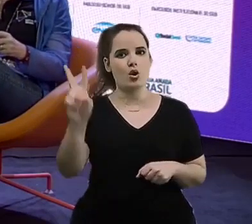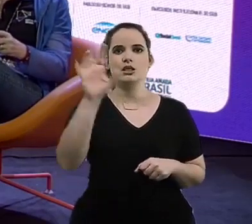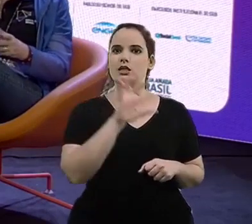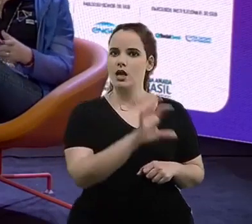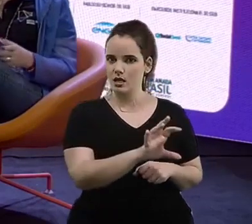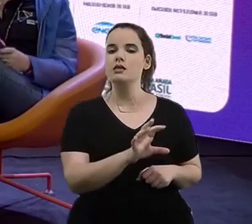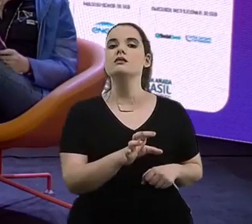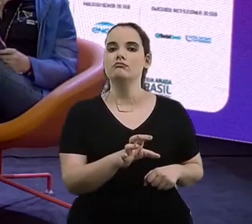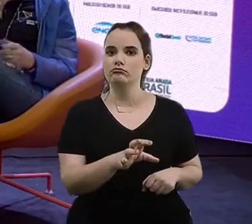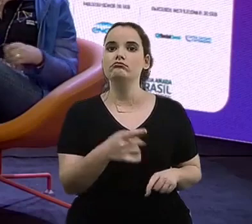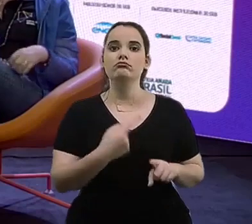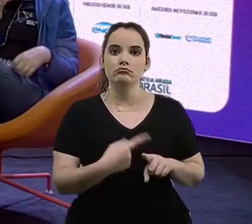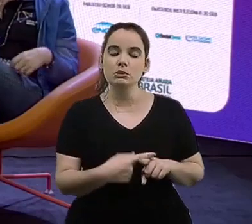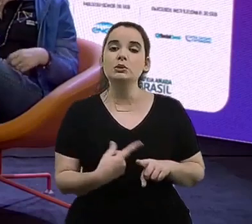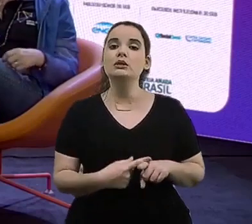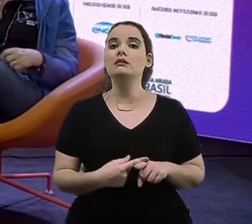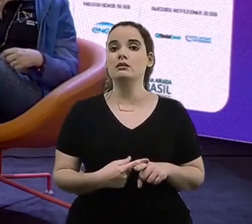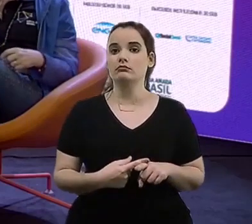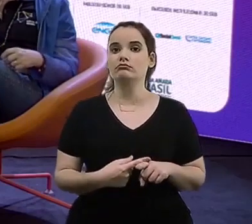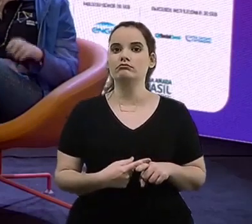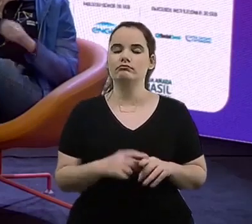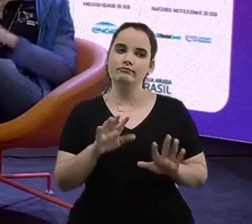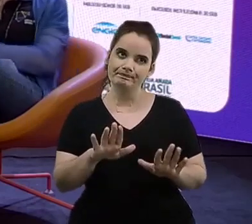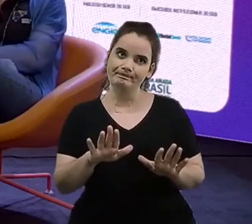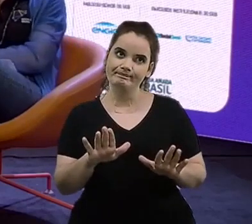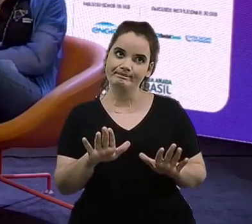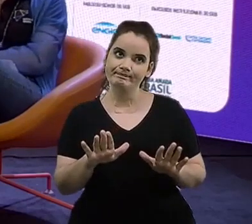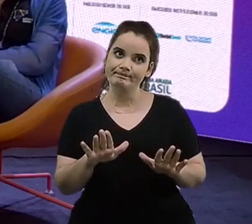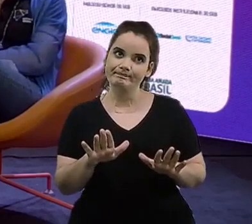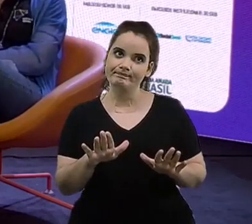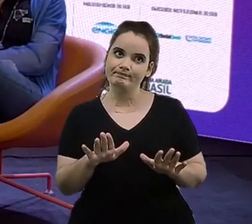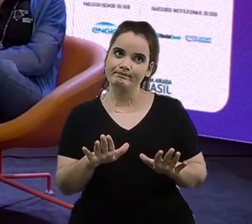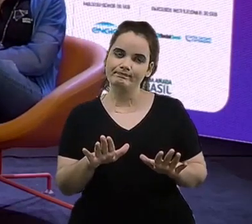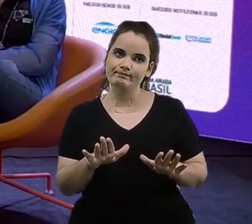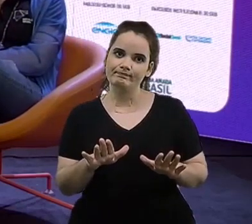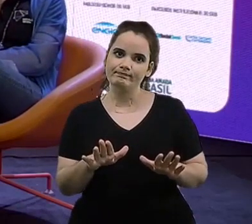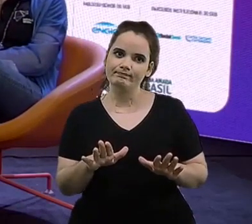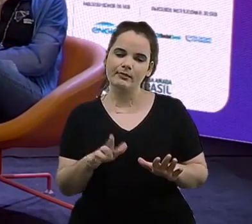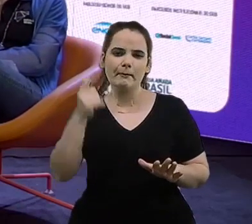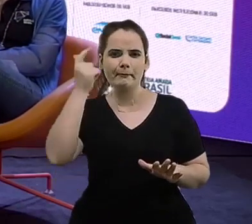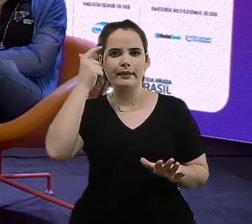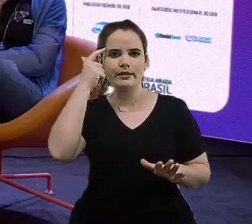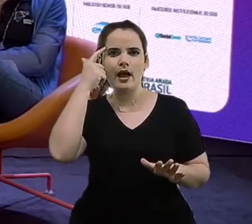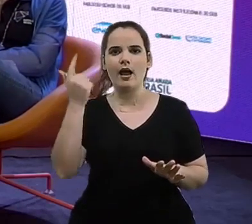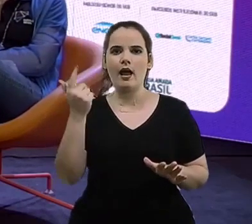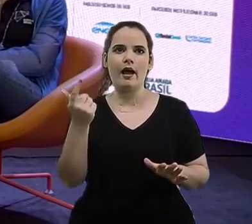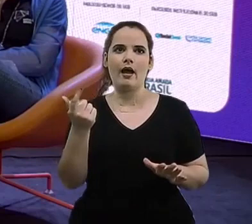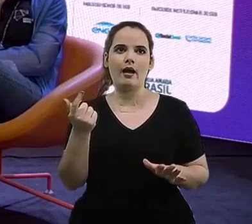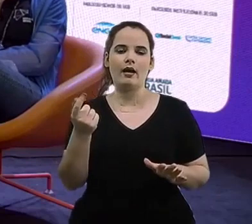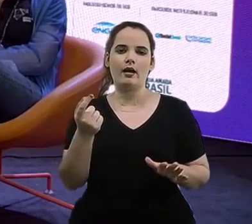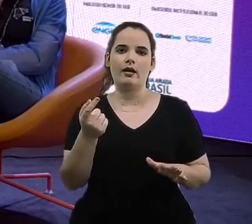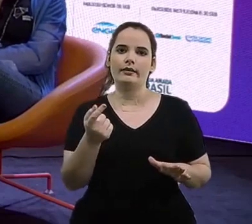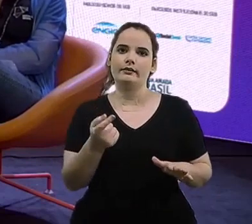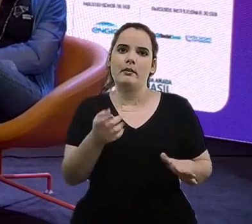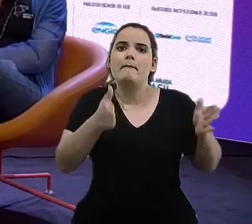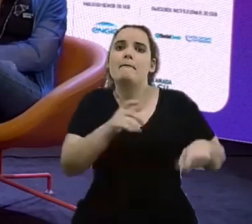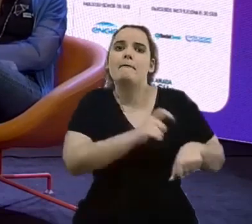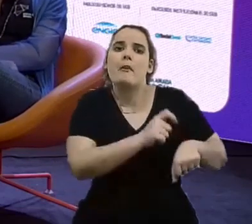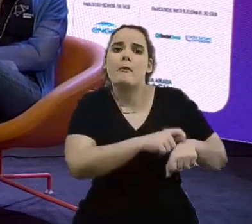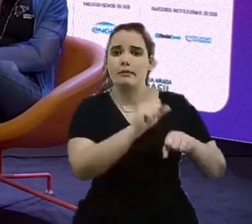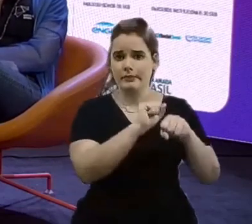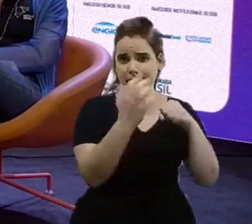mas a gente tem o grande foco nosso no nosso desenvolvimento do BI era oferecer uma maior flexibilidade na montagem de dados